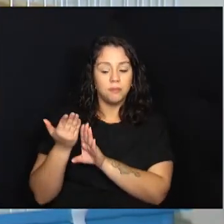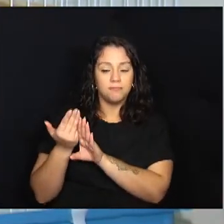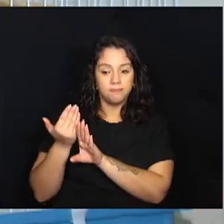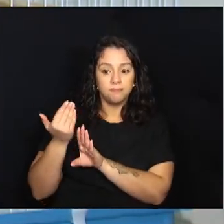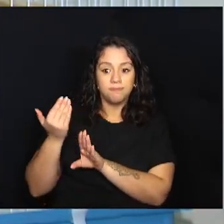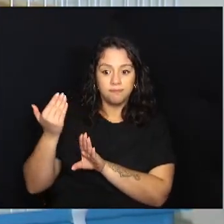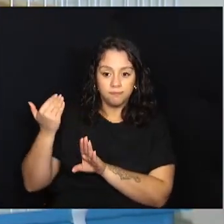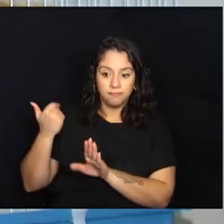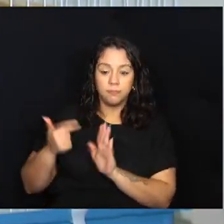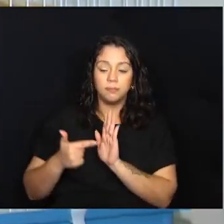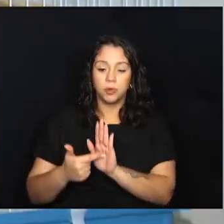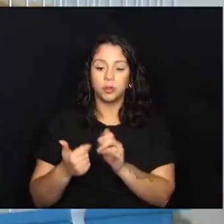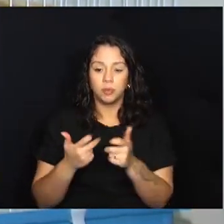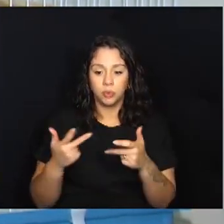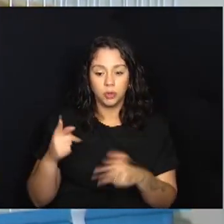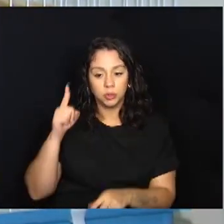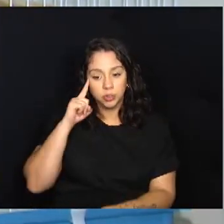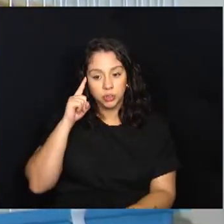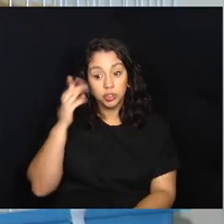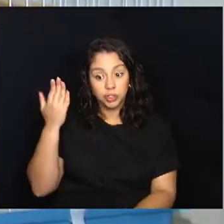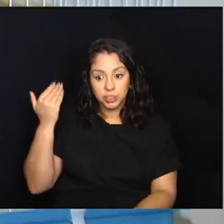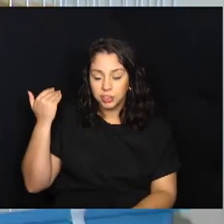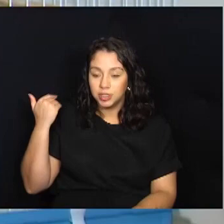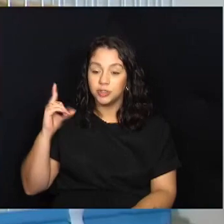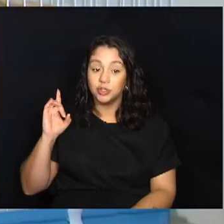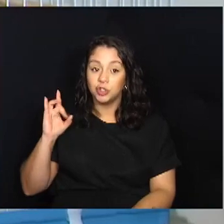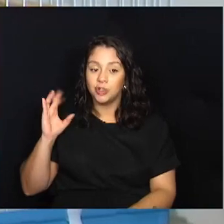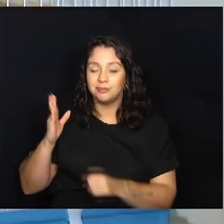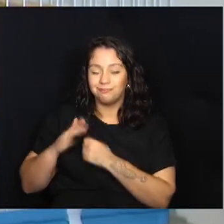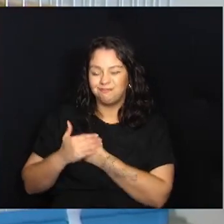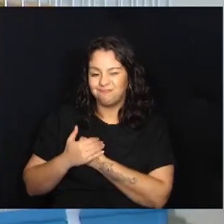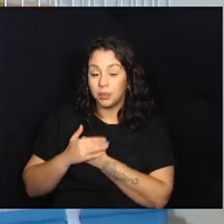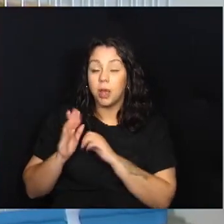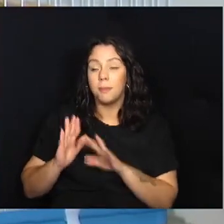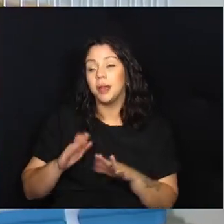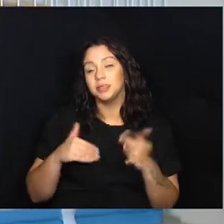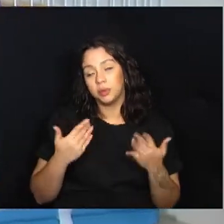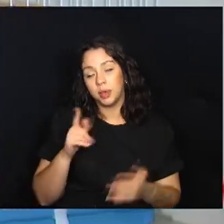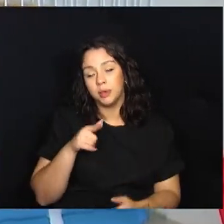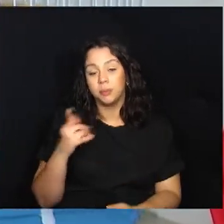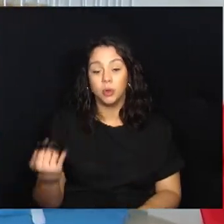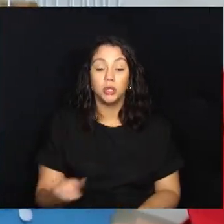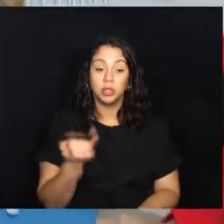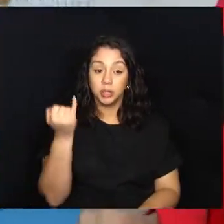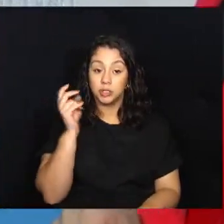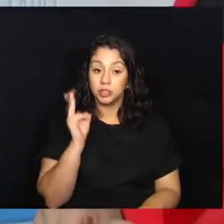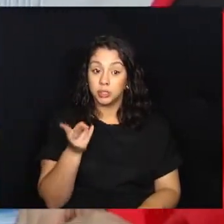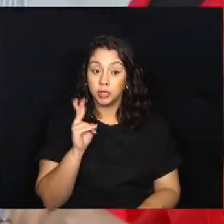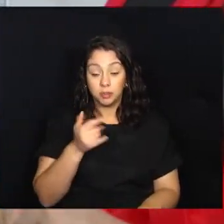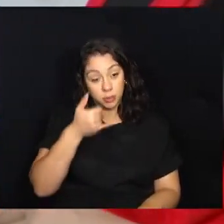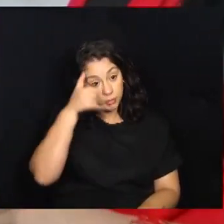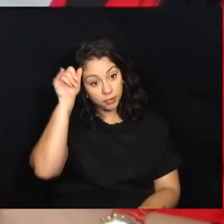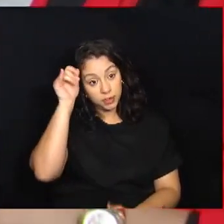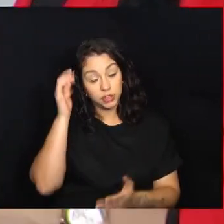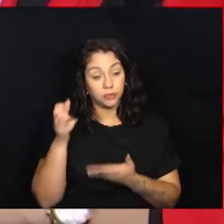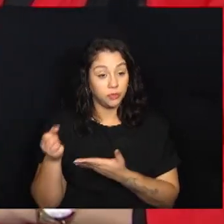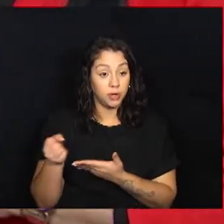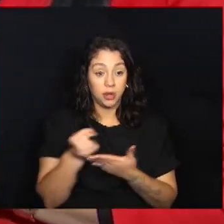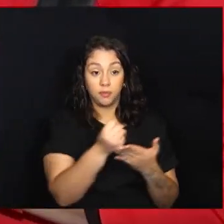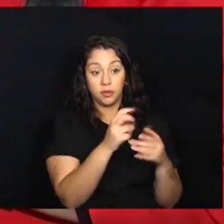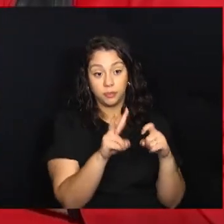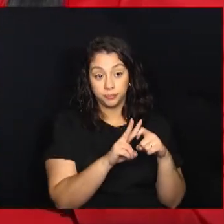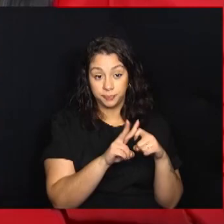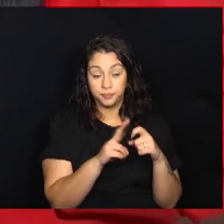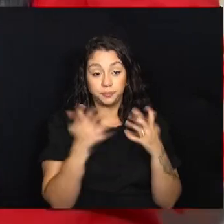coisa há alguns dias. Então é interessante, por isso que a gente fala a importância sempre do check-up preventivo, né? O